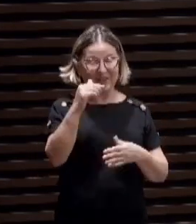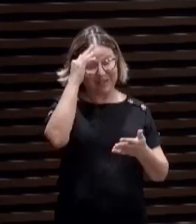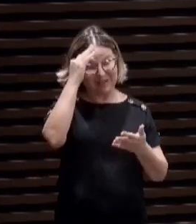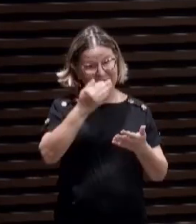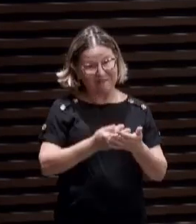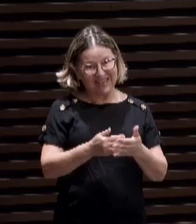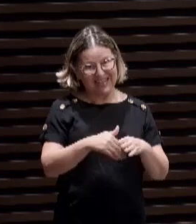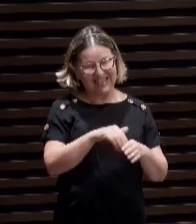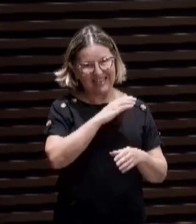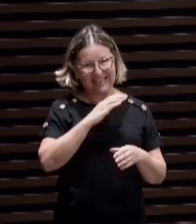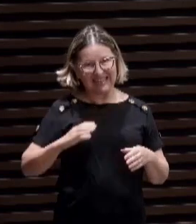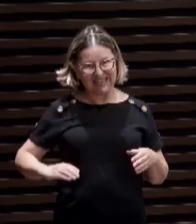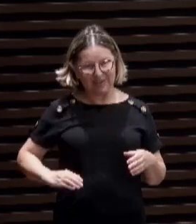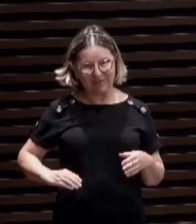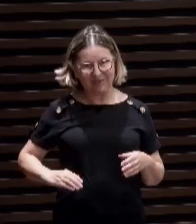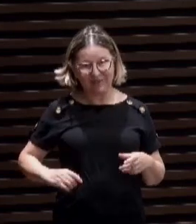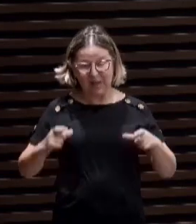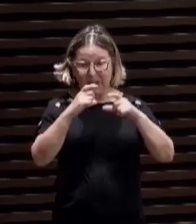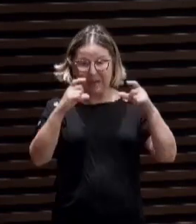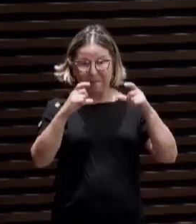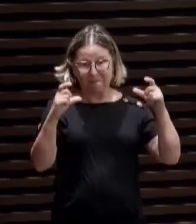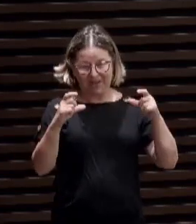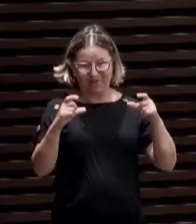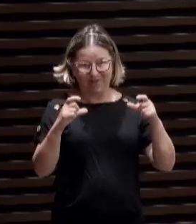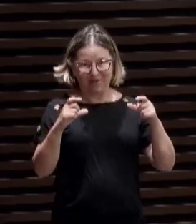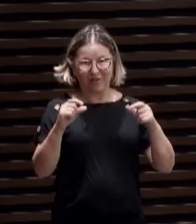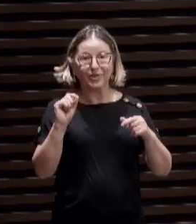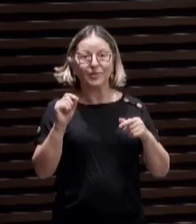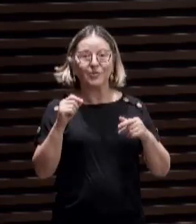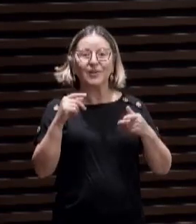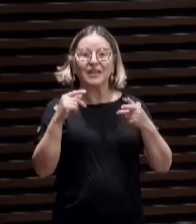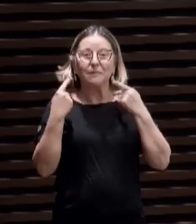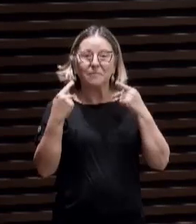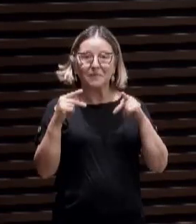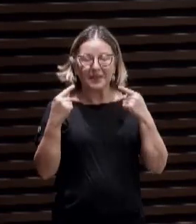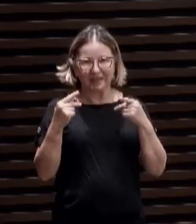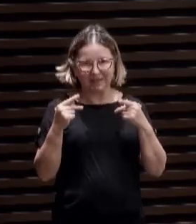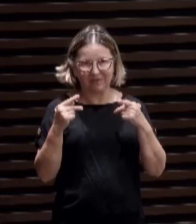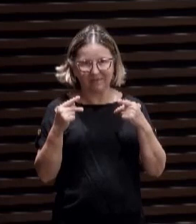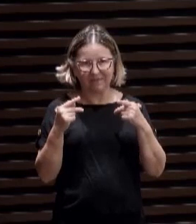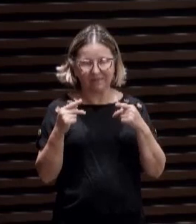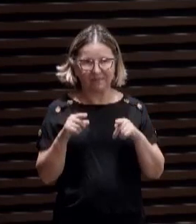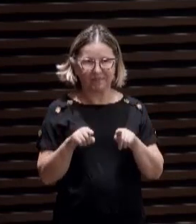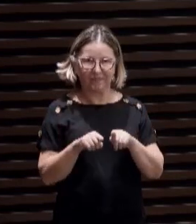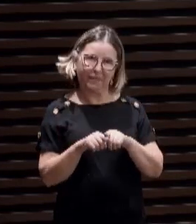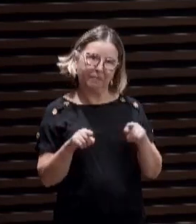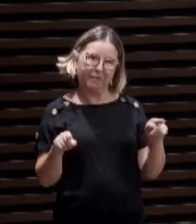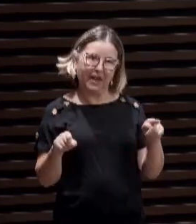do que palavras, mas tanto as palavras de nossos lábios quanto nossas atitudes